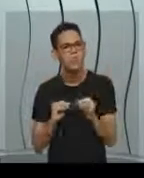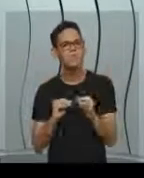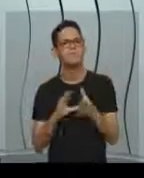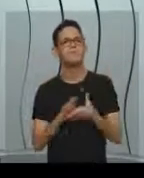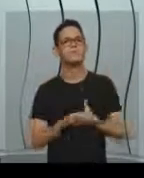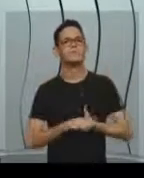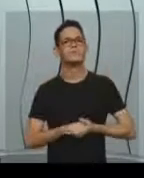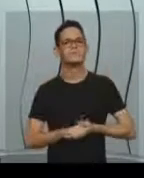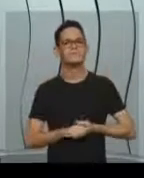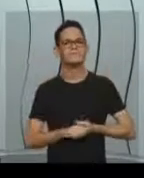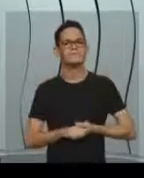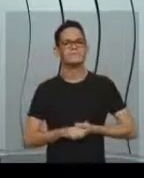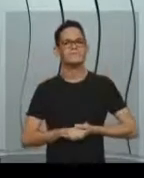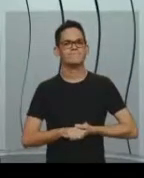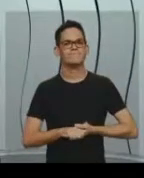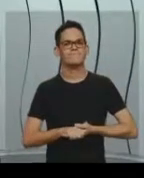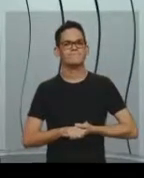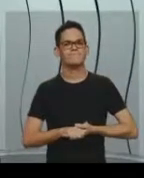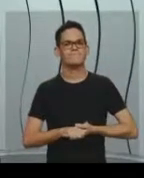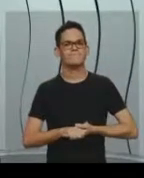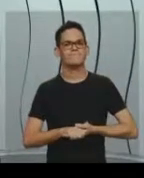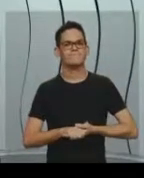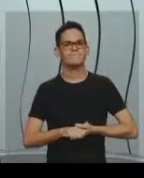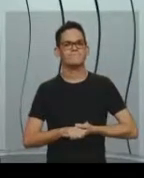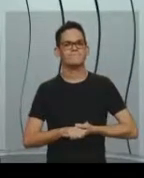escuros.